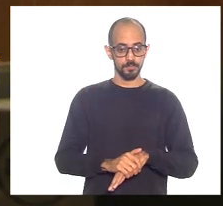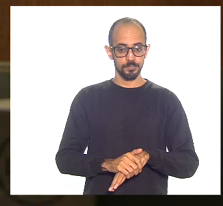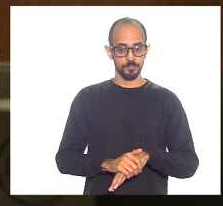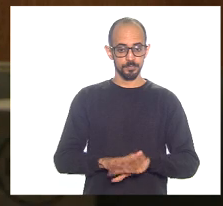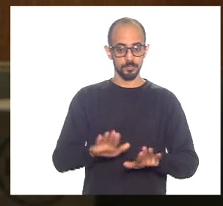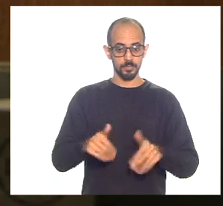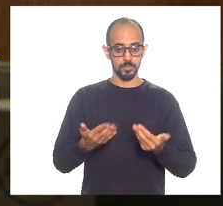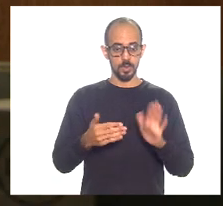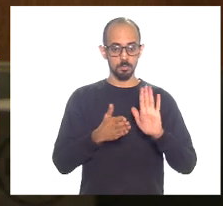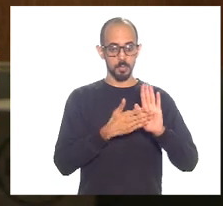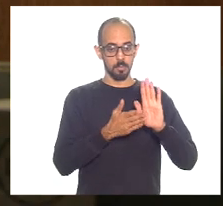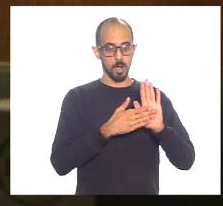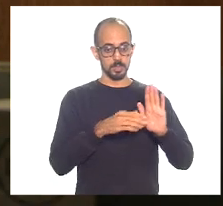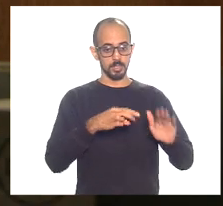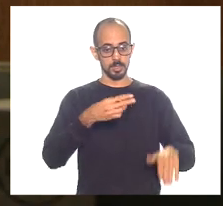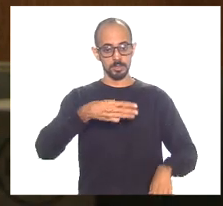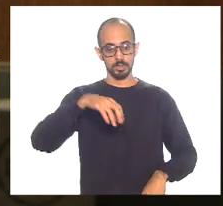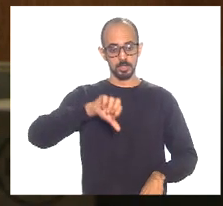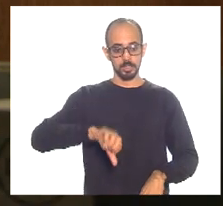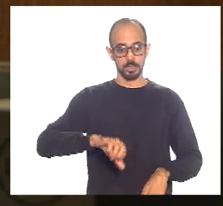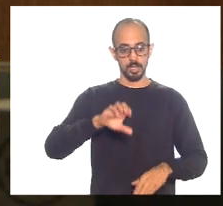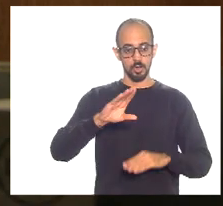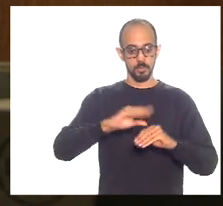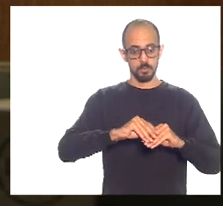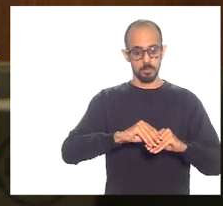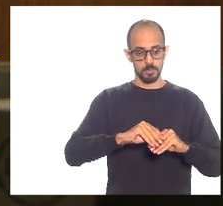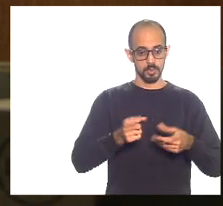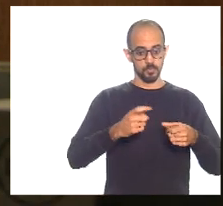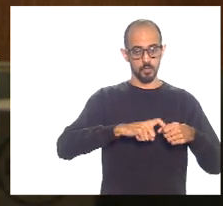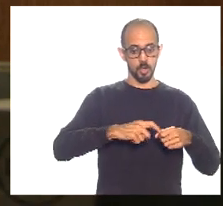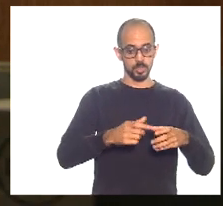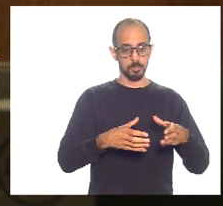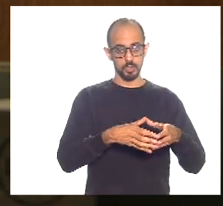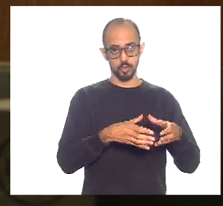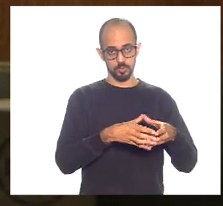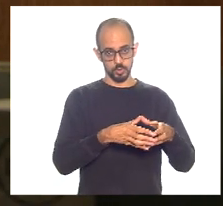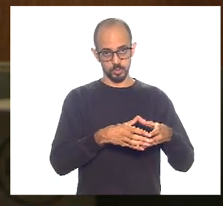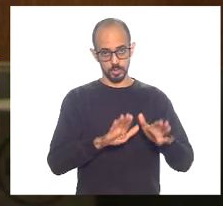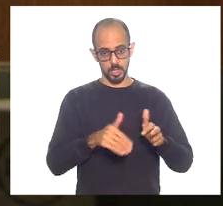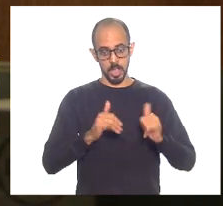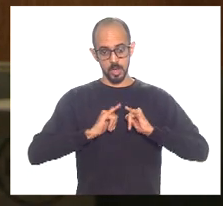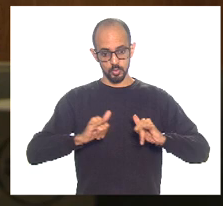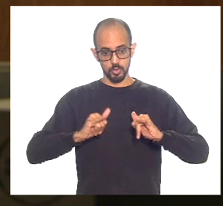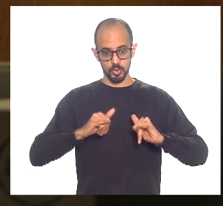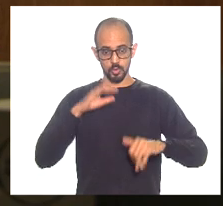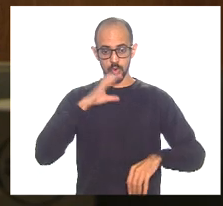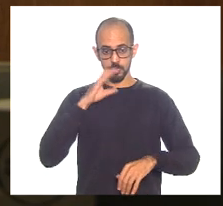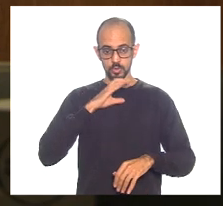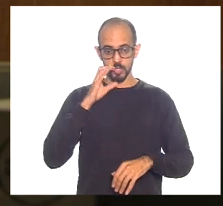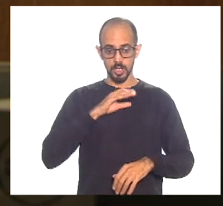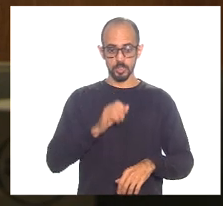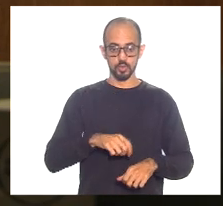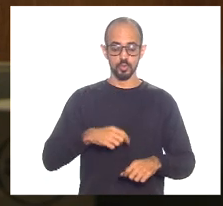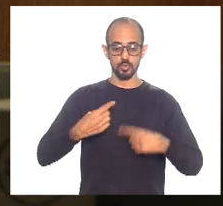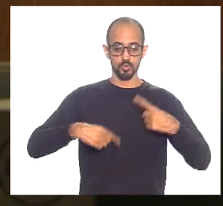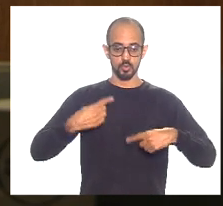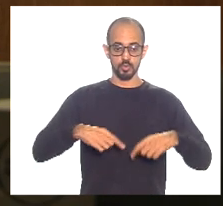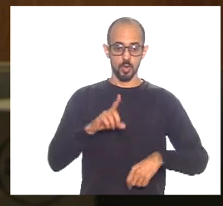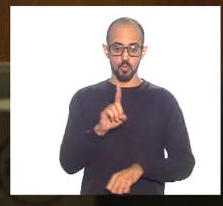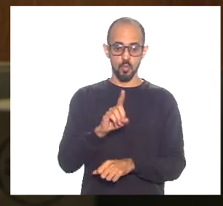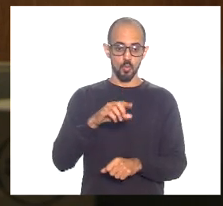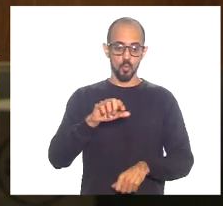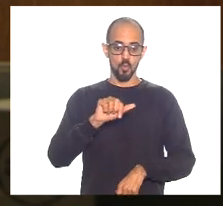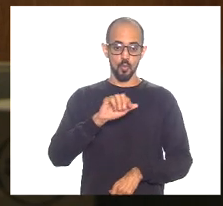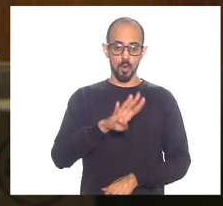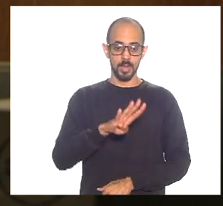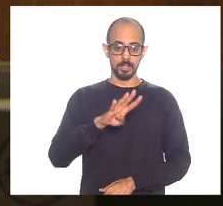A presente proposta recebeu 39 emendas e retorna às comissões. Anuncio, em regime de urgência e discussão, único projeto de lei 4025 de